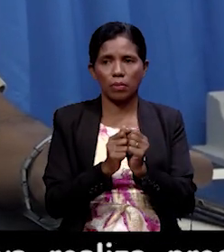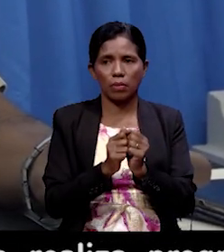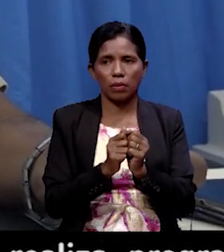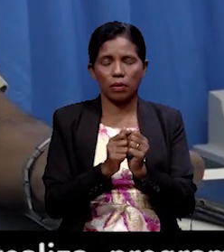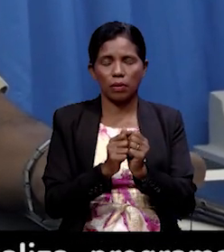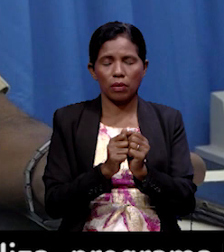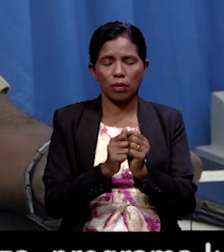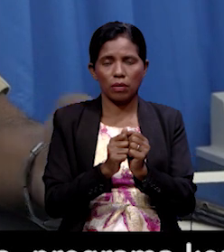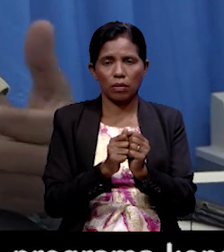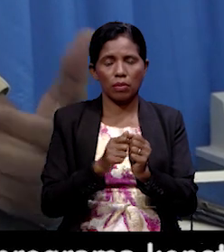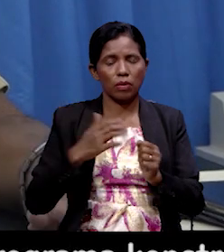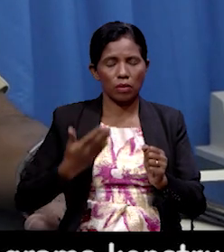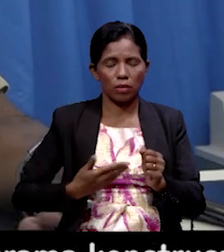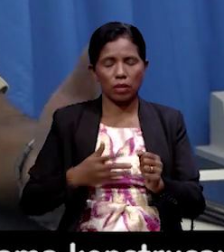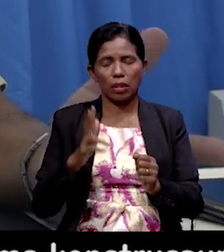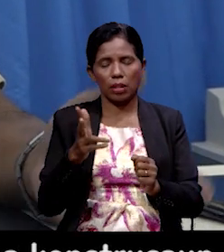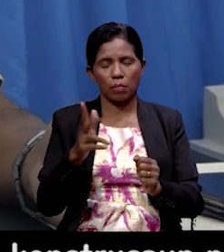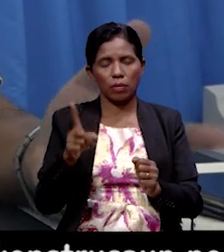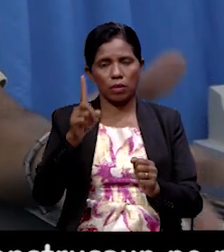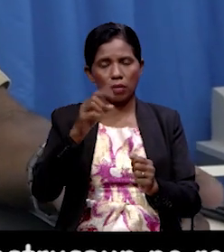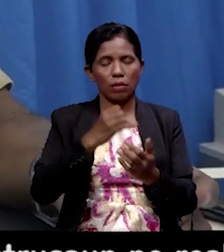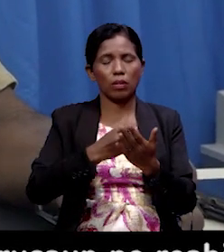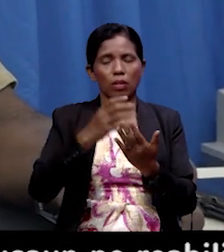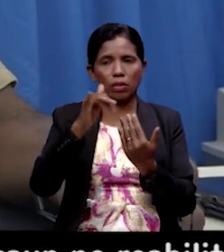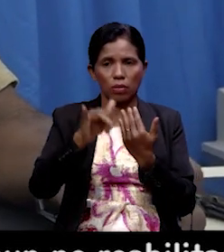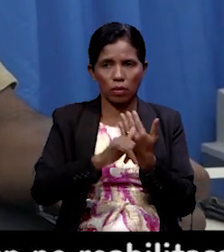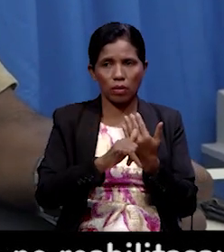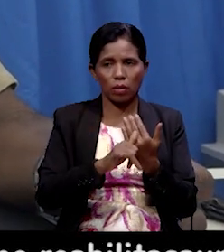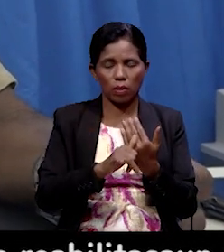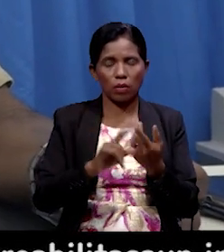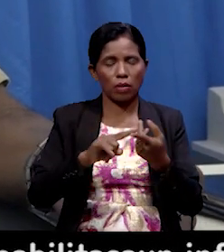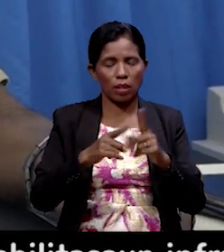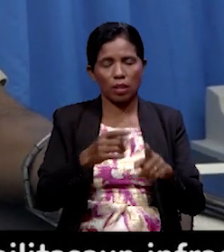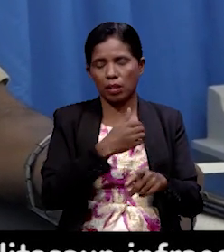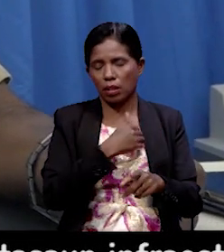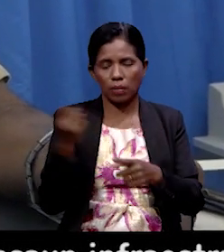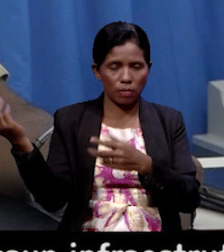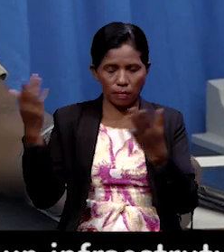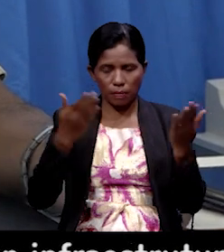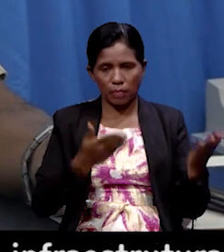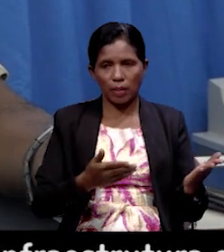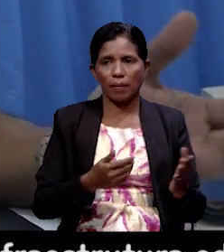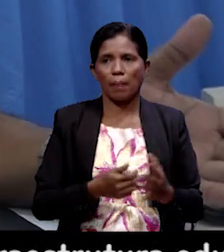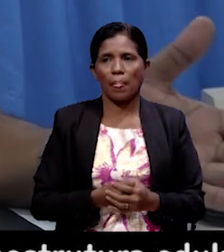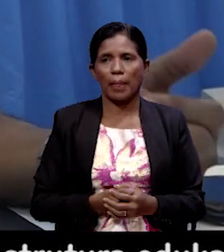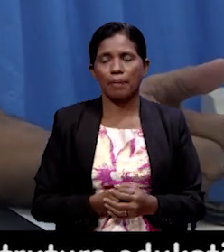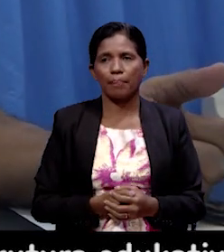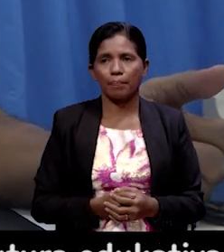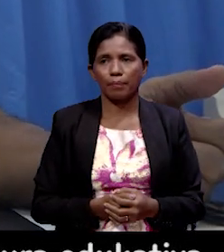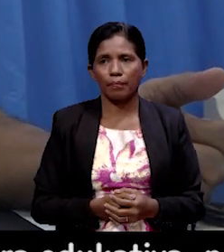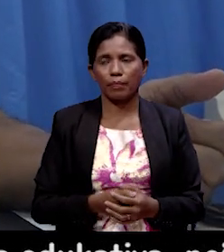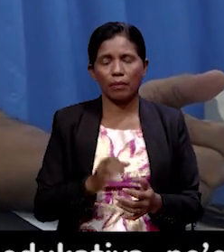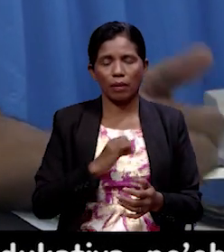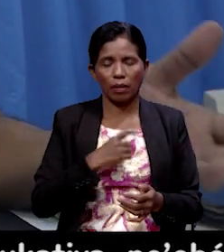de julho, agora minha filha mãe, minha colega da Sedok Fila, Sehneba, senhora Fernanda Mahilona mãe. E a